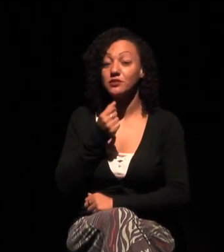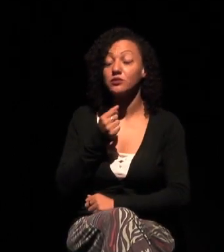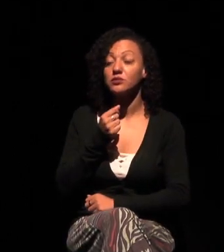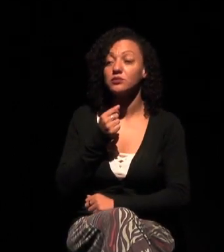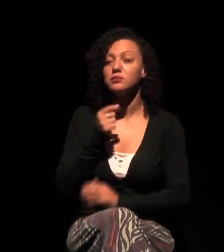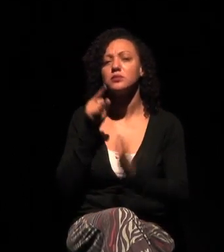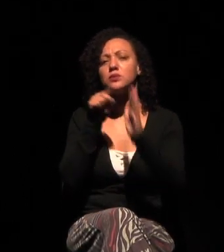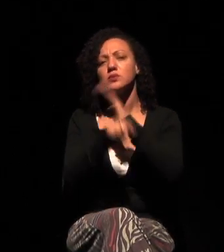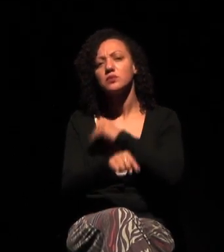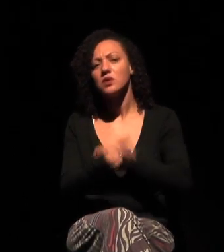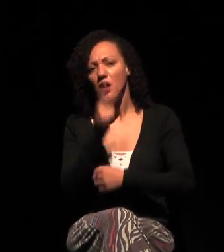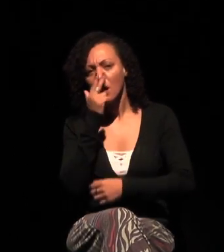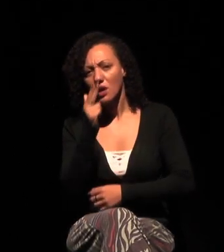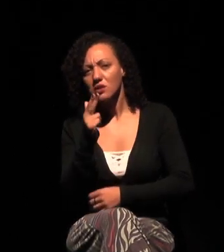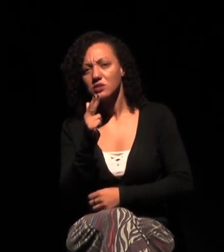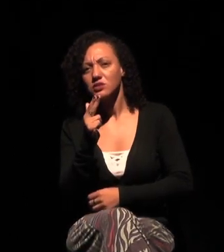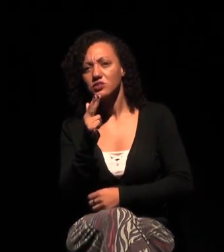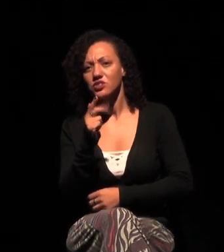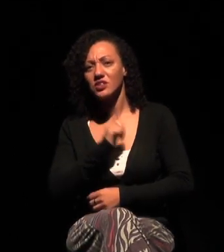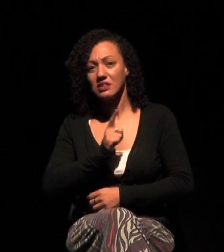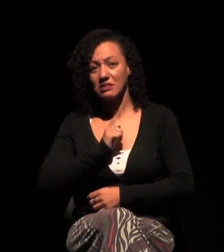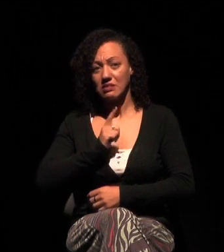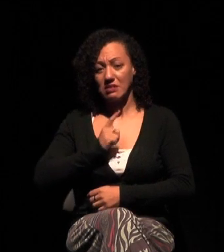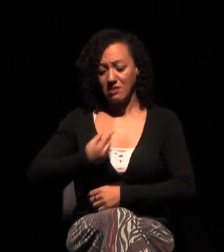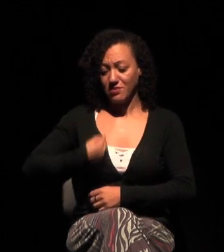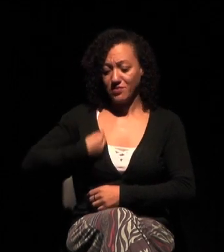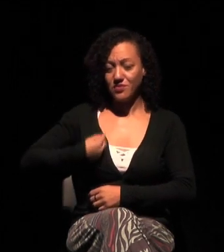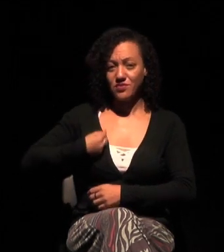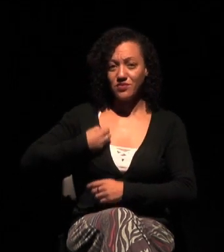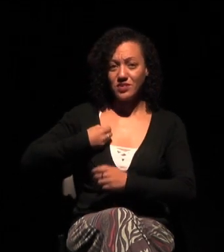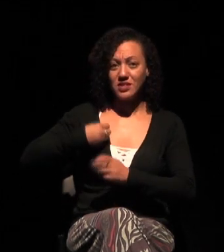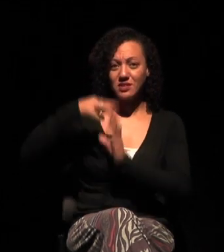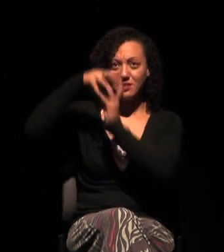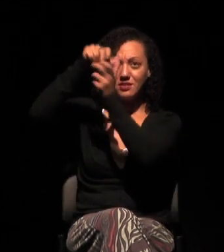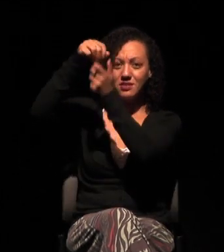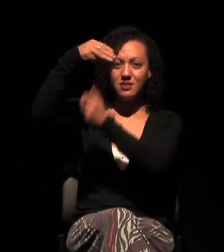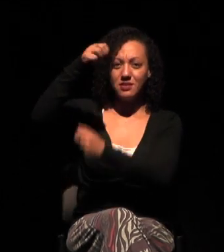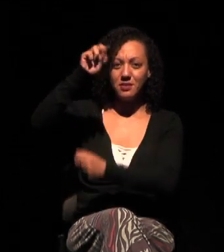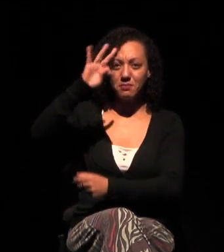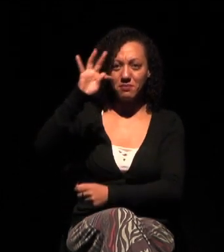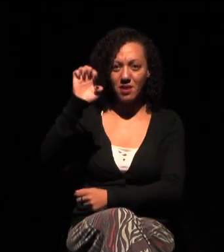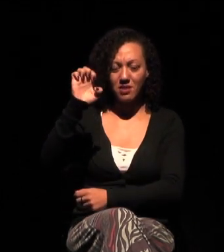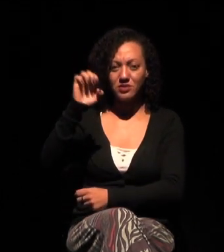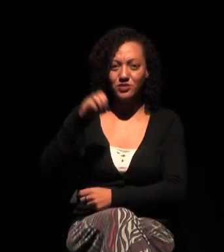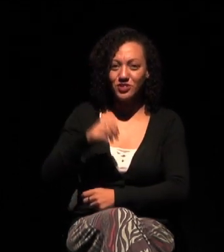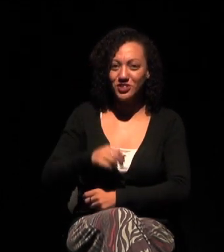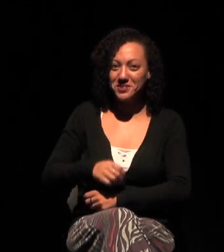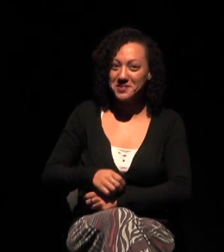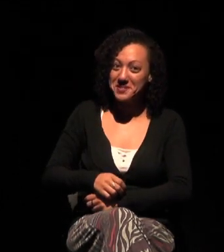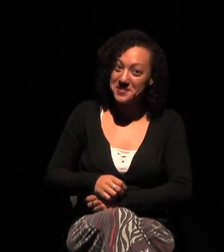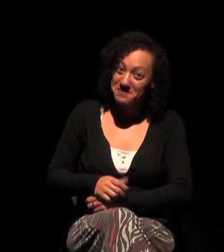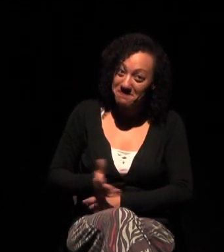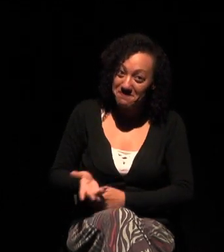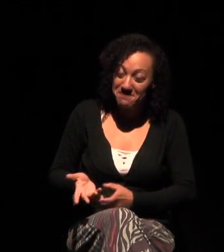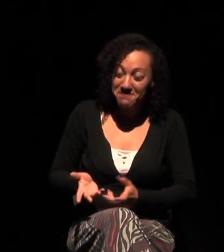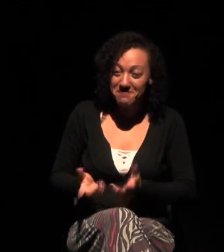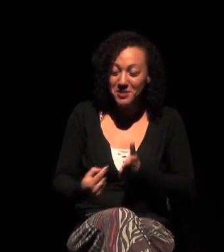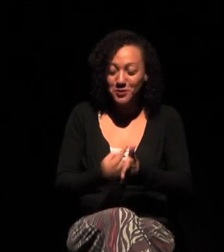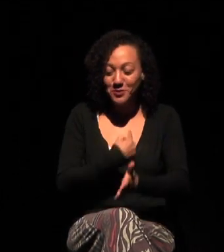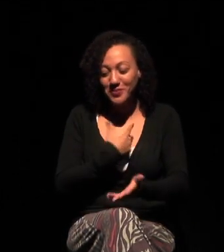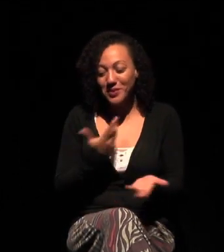o senhor acha que vai ter que tem vida em marte então é bom então é isso que toda vez que que